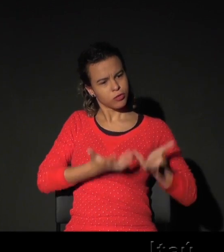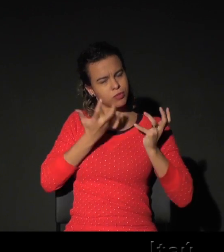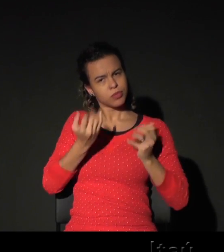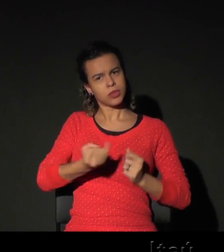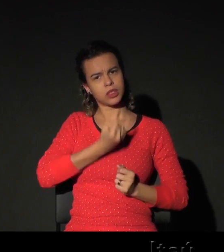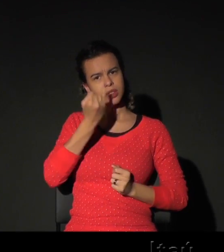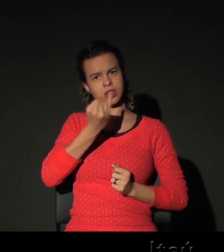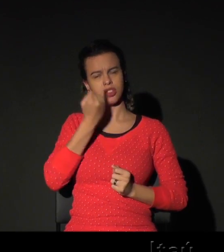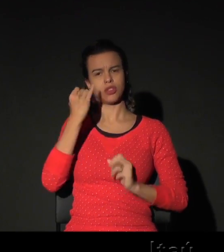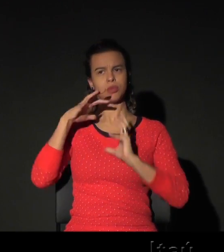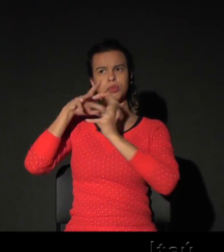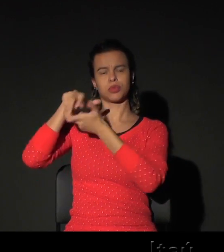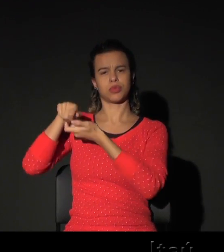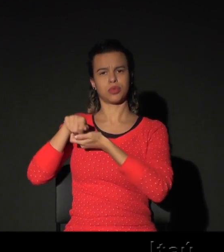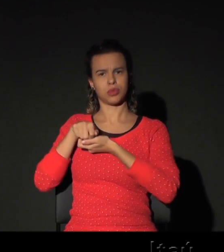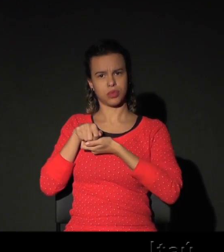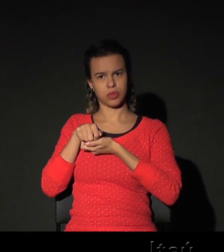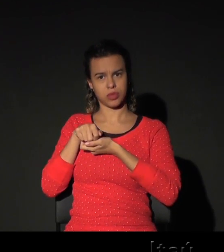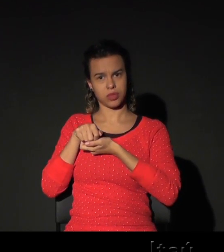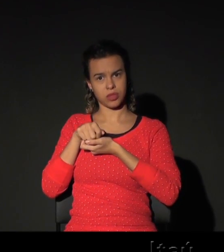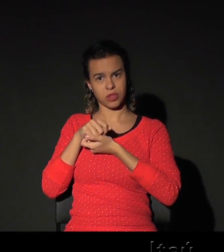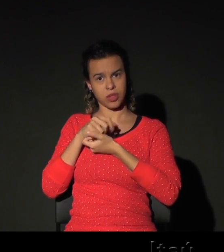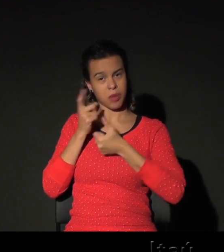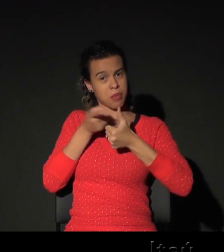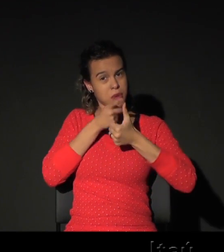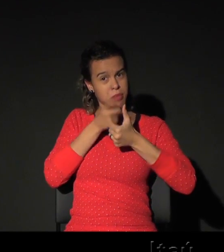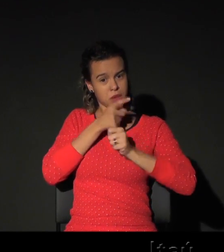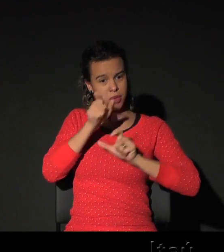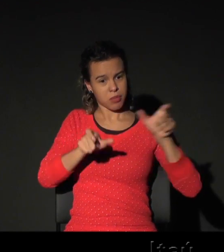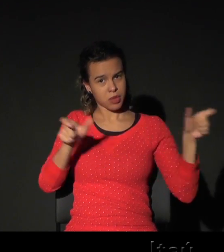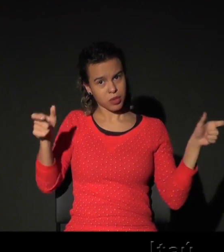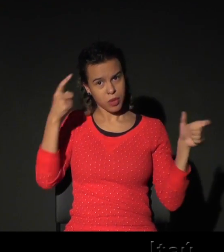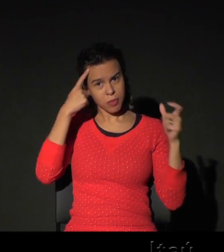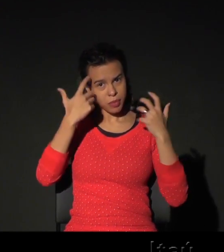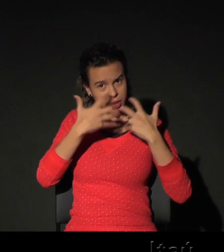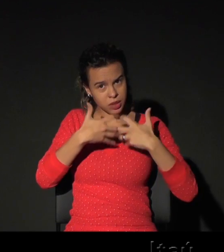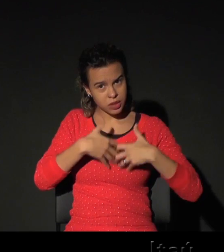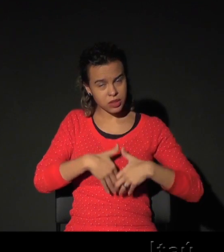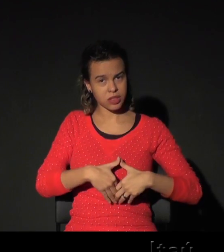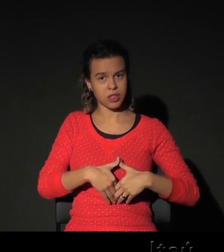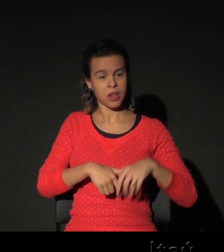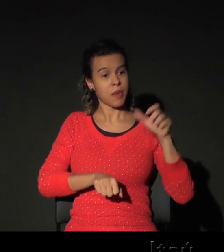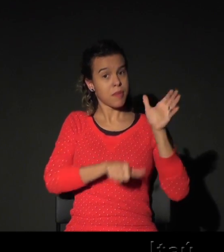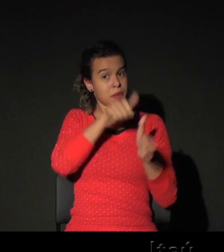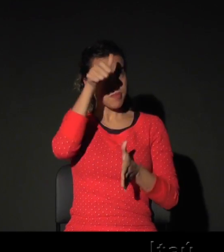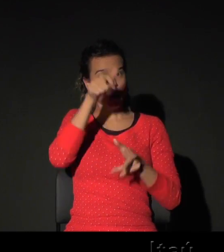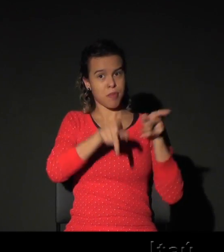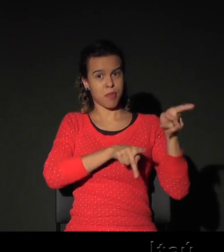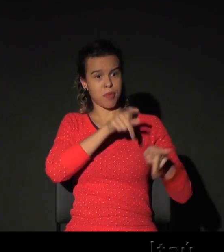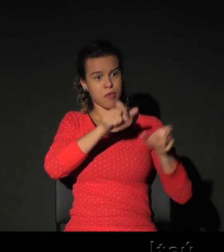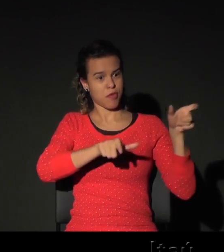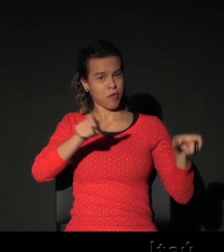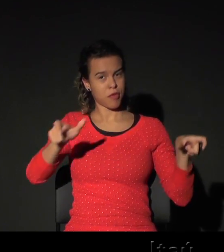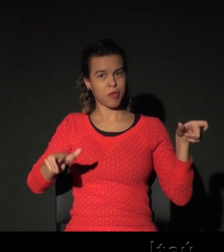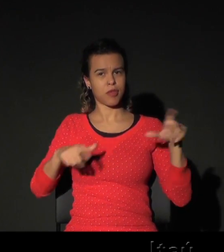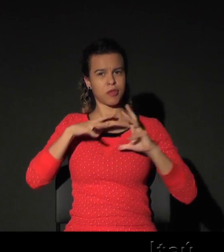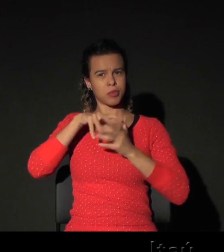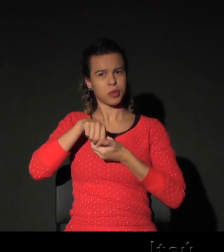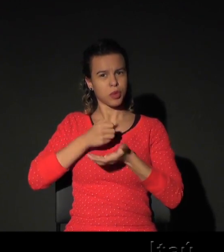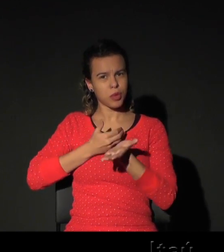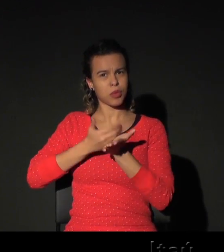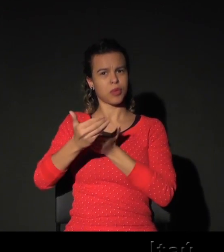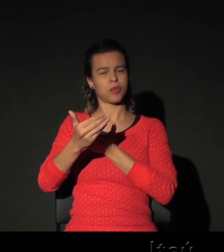patrimônio da humanidade como primeiros seres pensantes primeiros seres que que que